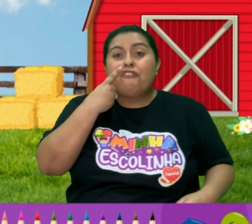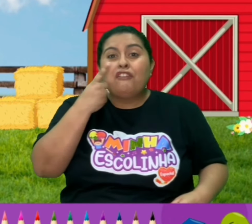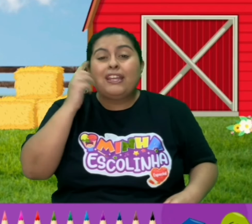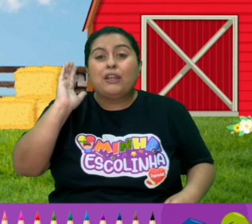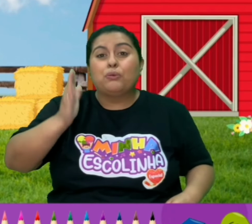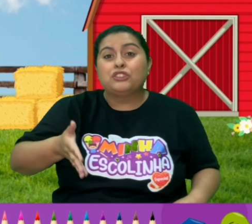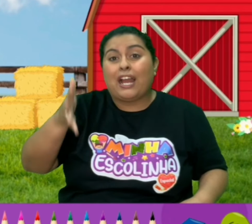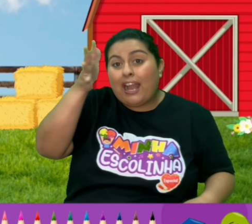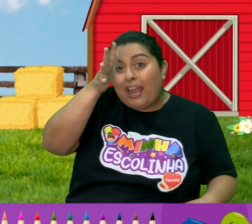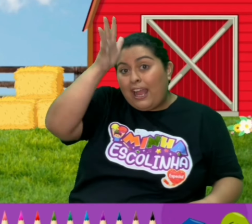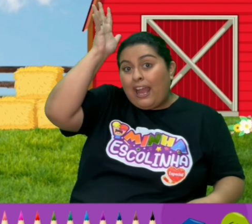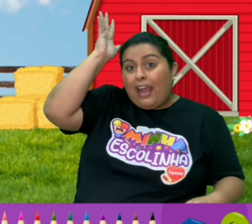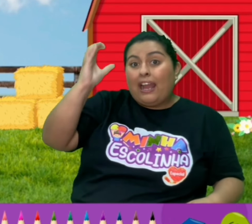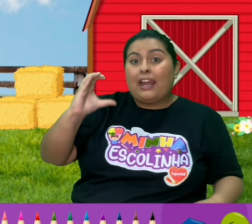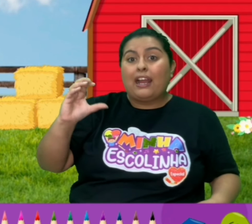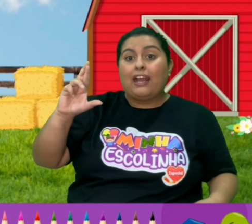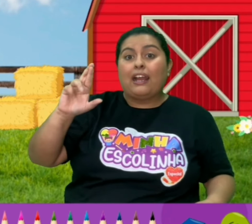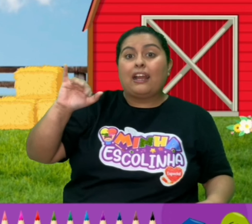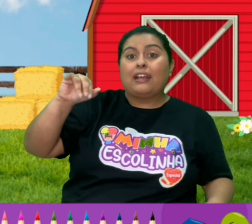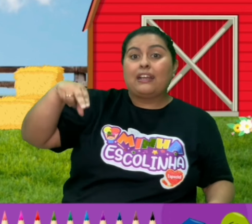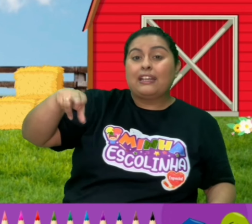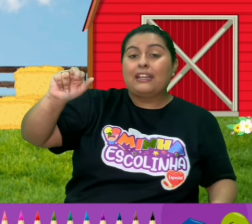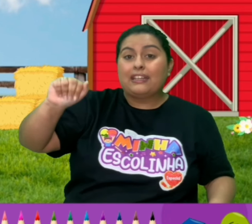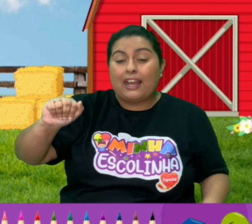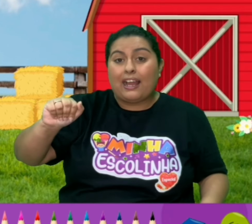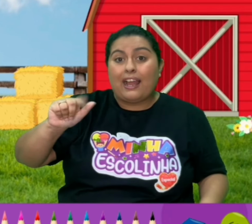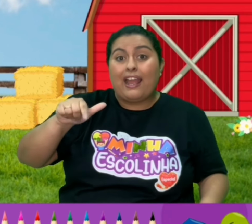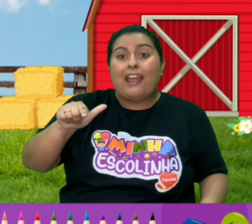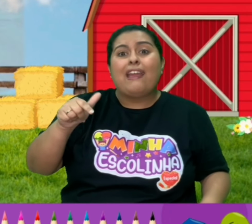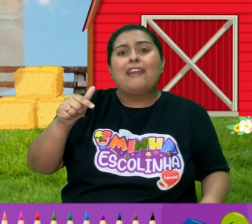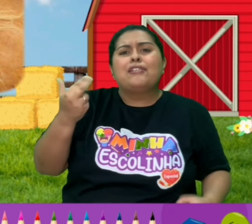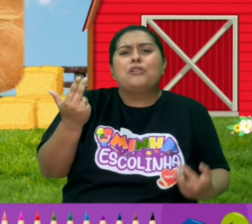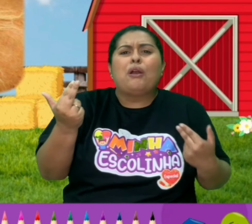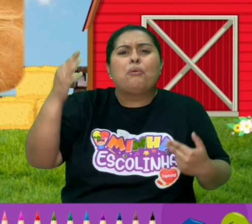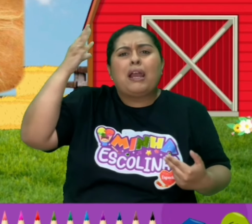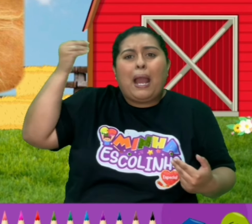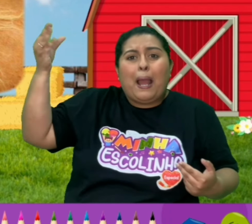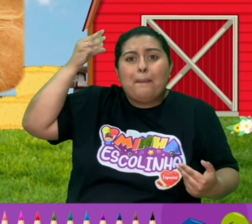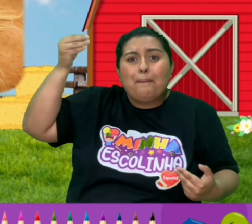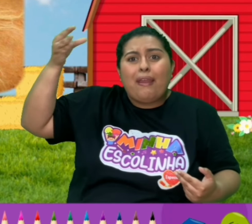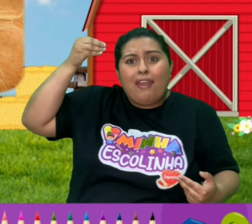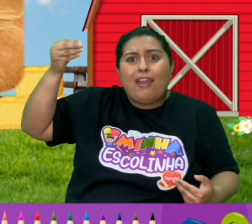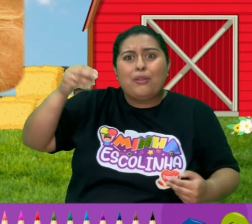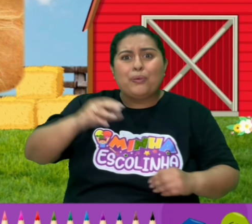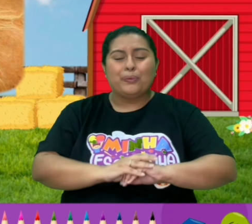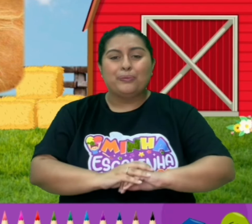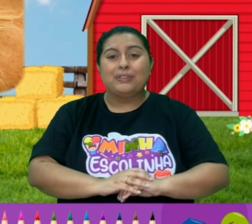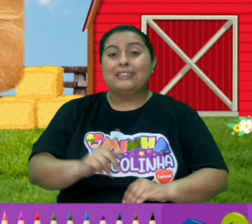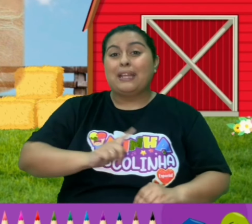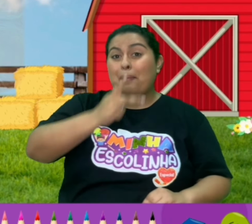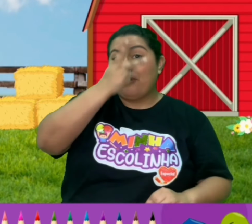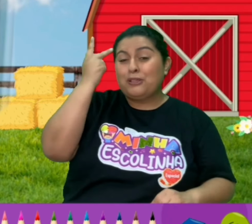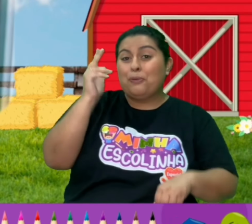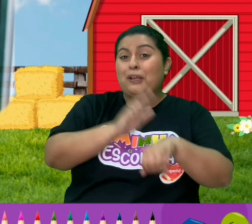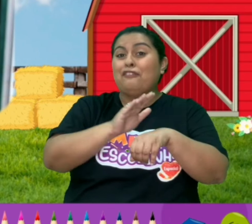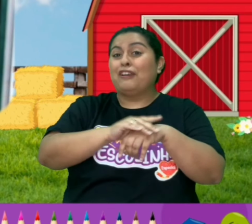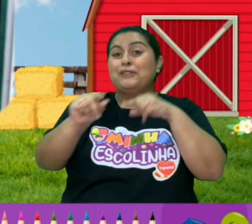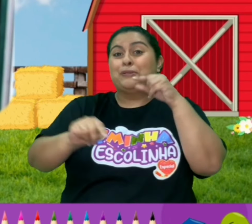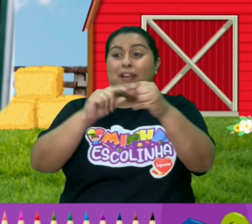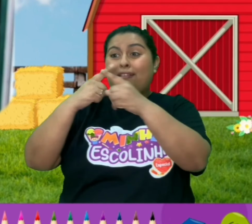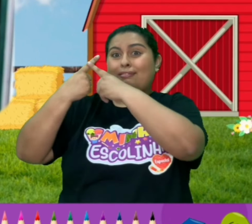pertinho a crina do cavalo? É o cabelo deles, isso mesmo, a crina. Tem gente que faz